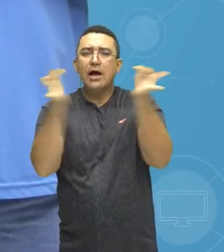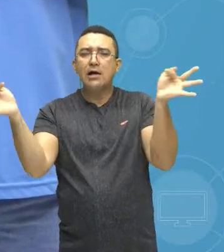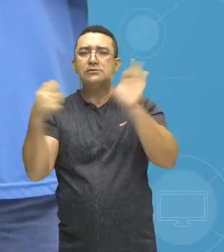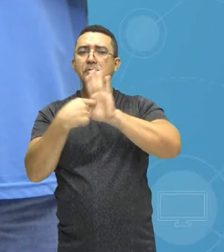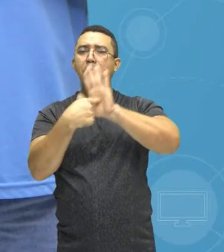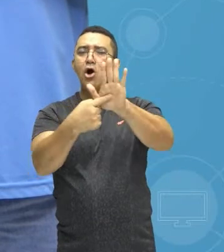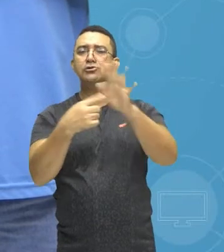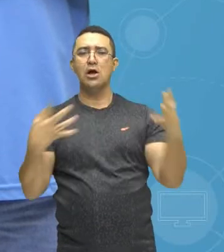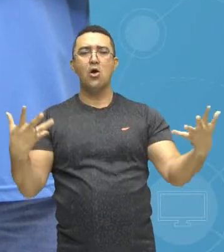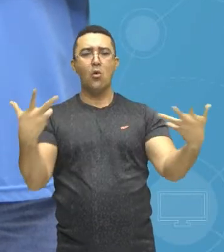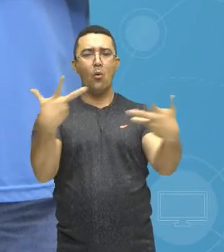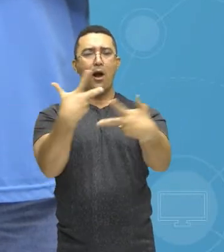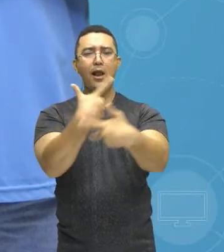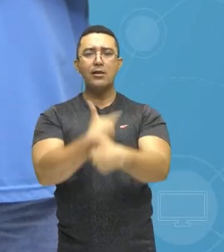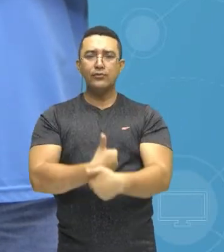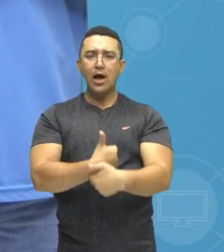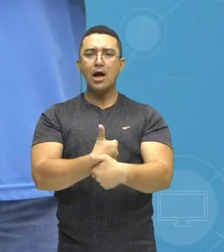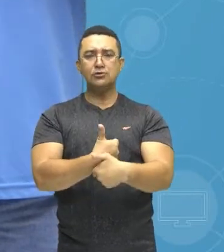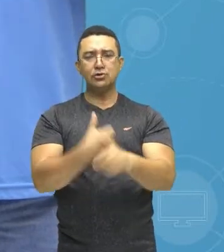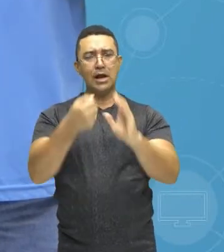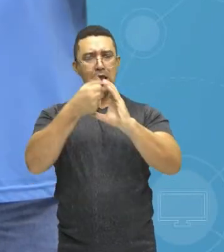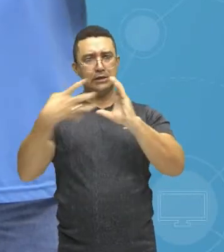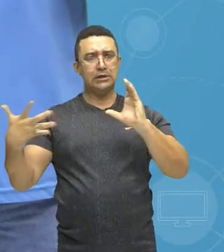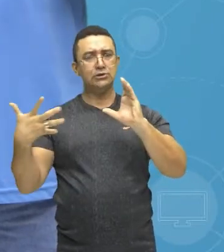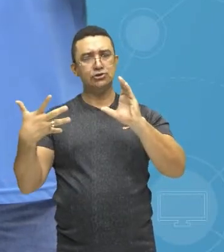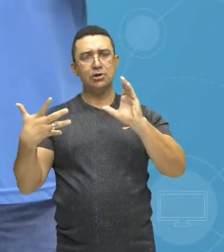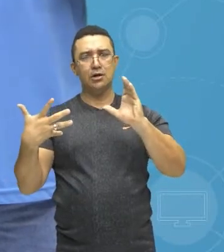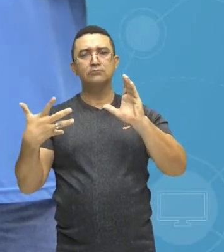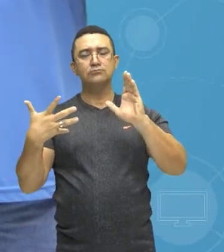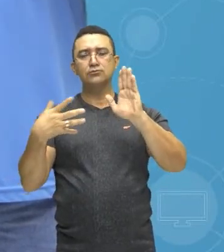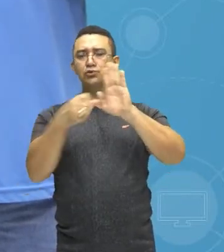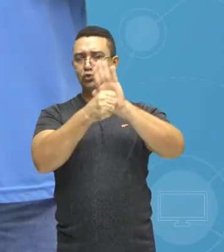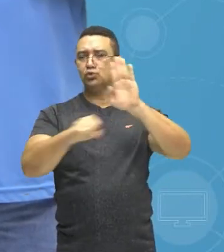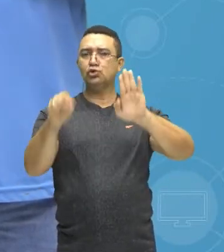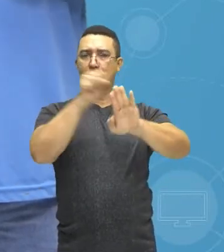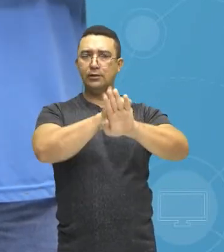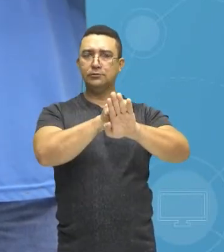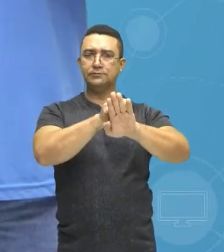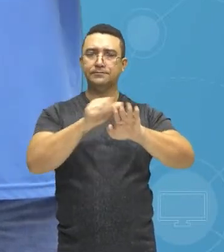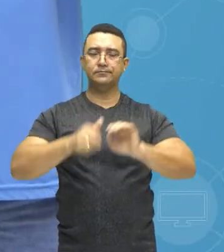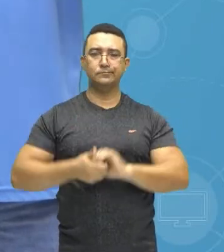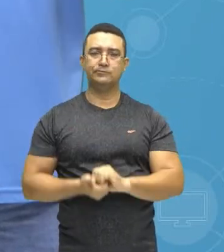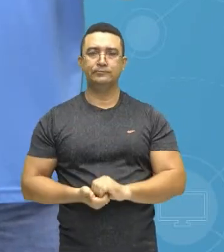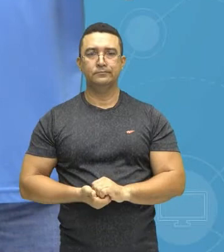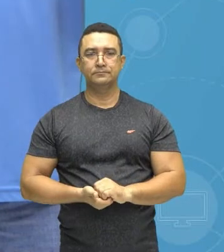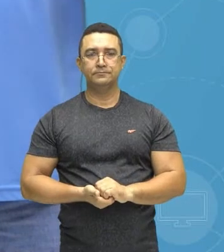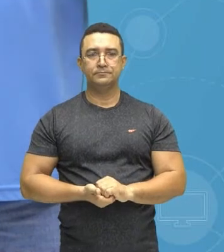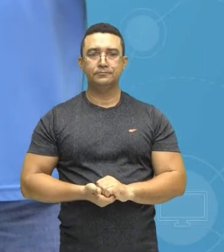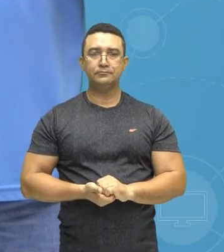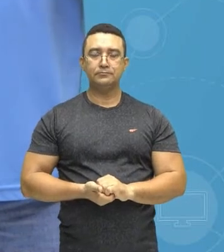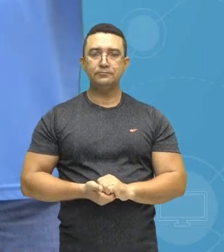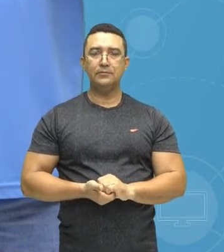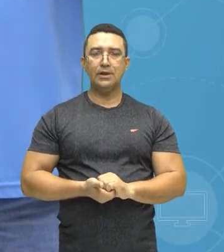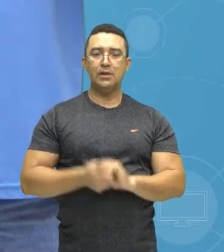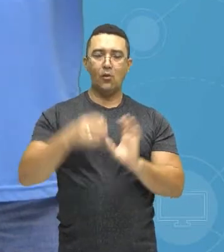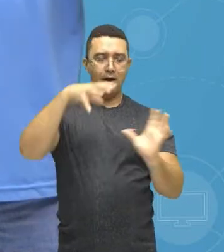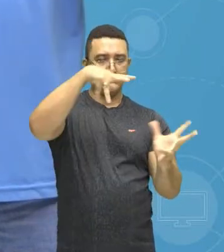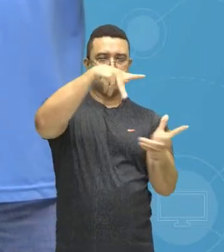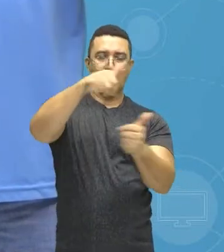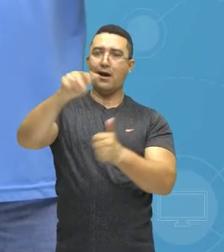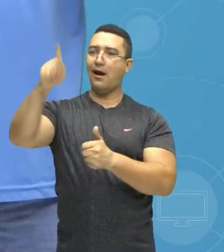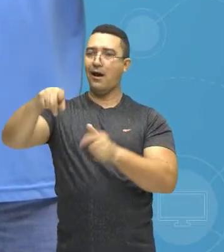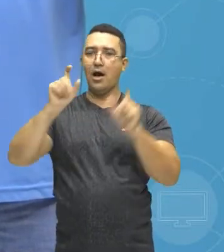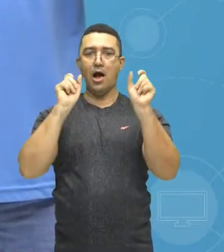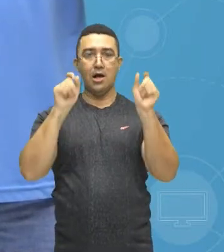indica qualidade ou estado do sujeito. Falamos anteriormente, né, do predicativo do sujeito. A terra é azul, a